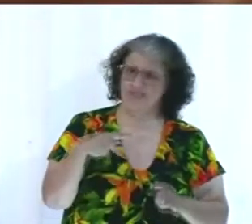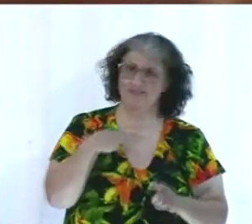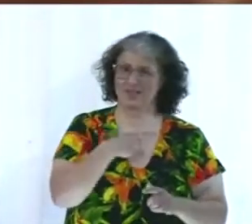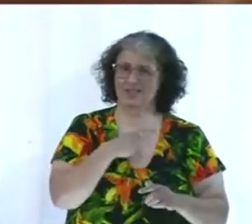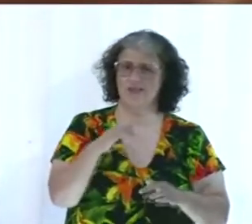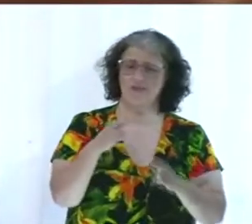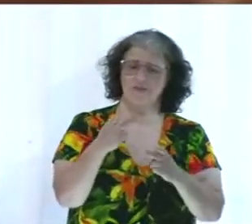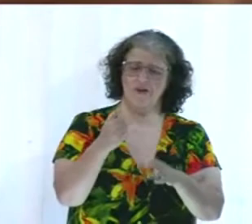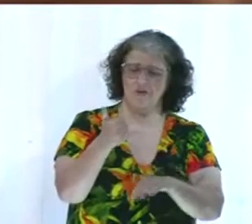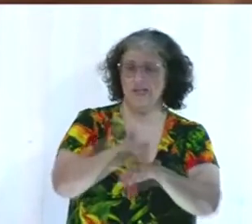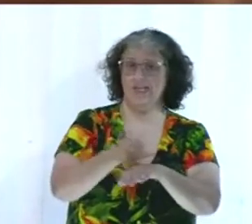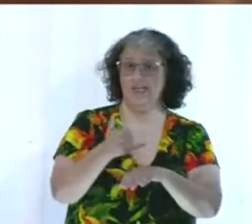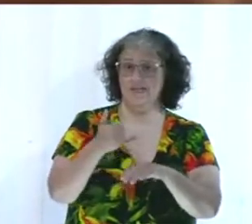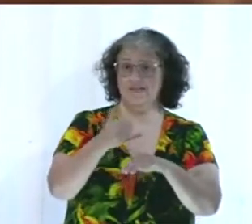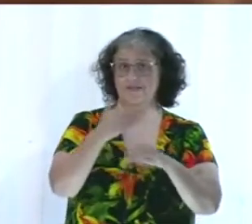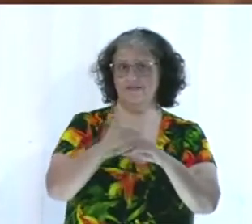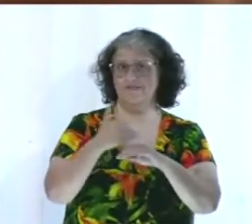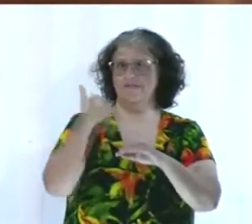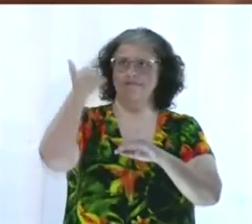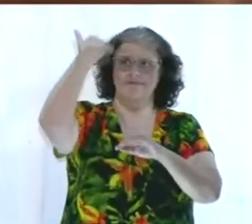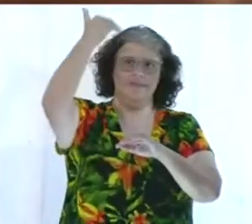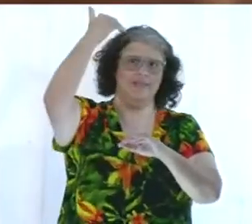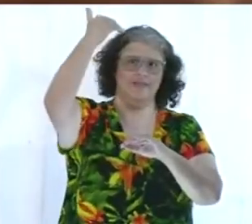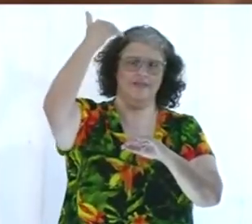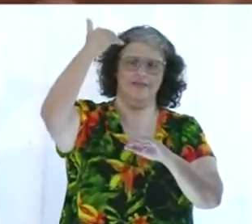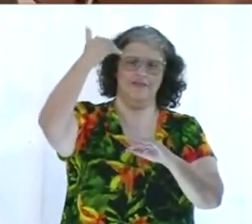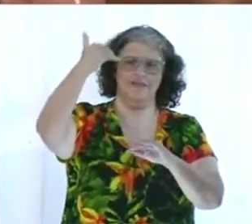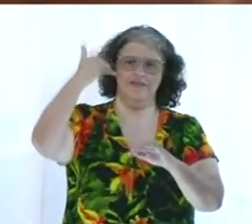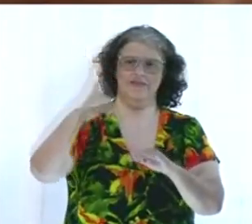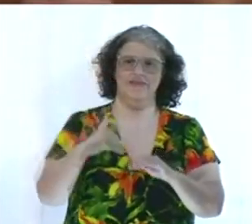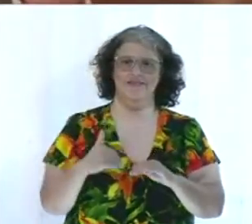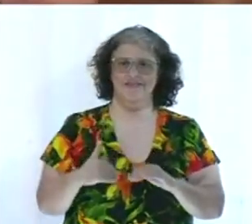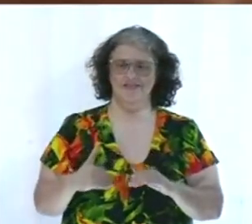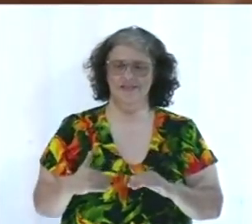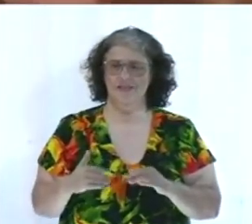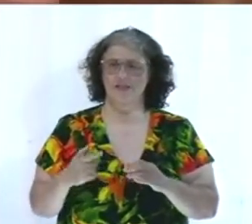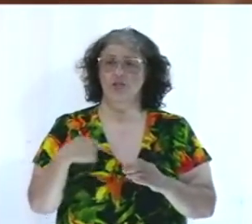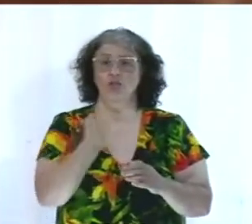escravo, aqueles que estavam lá no porão do navio, lá remando.